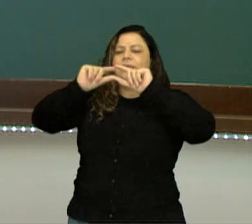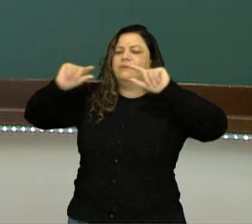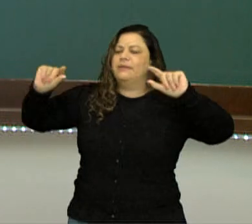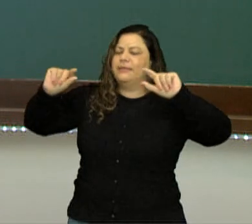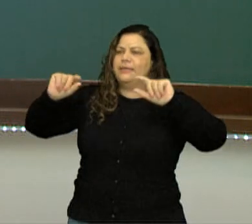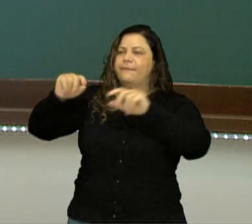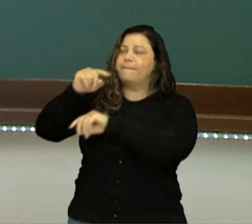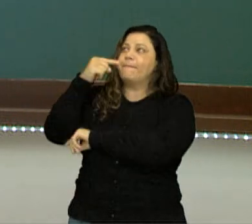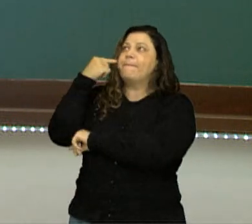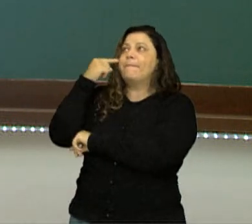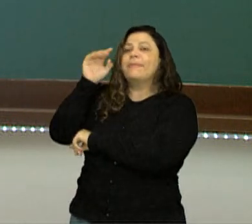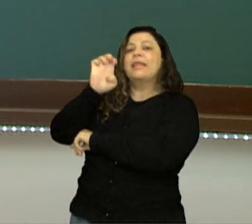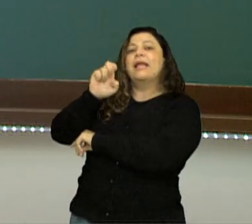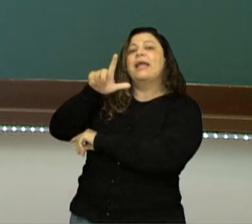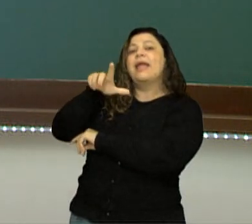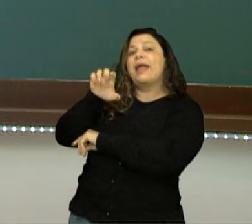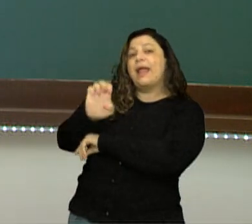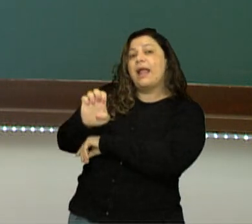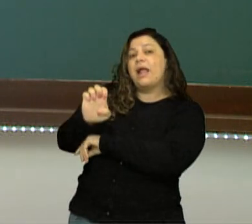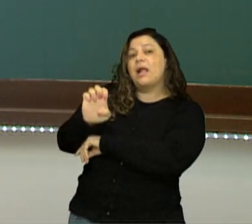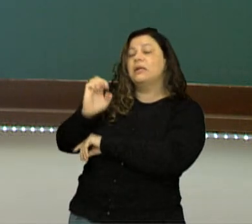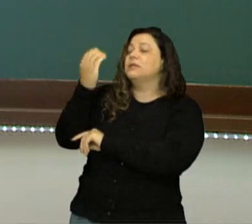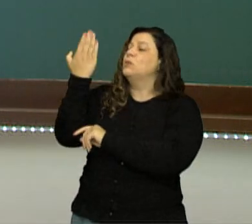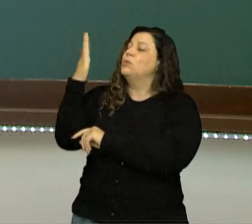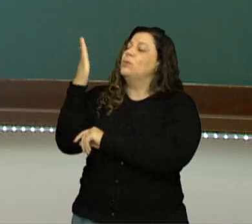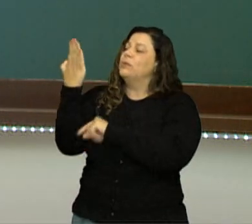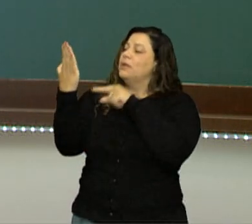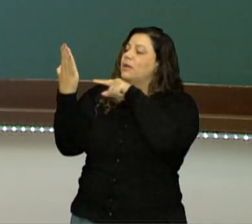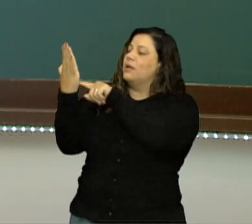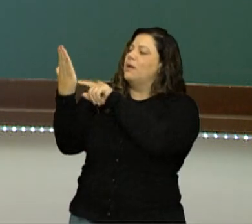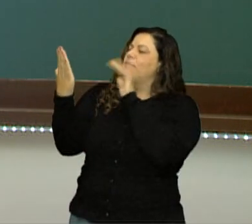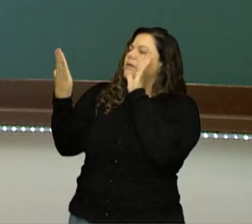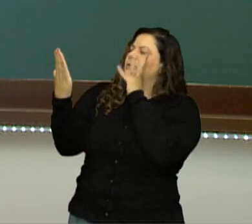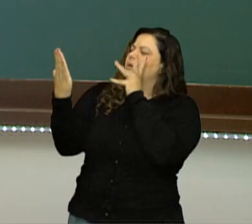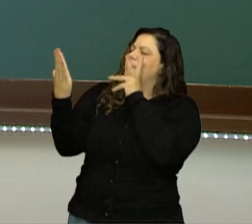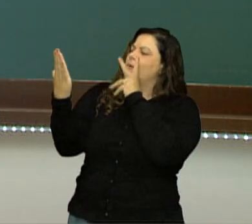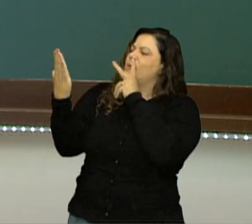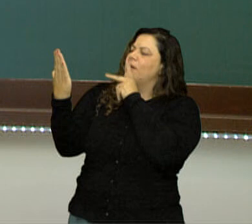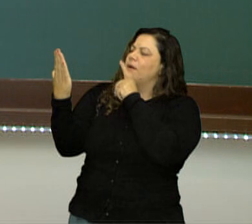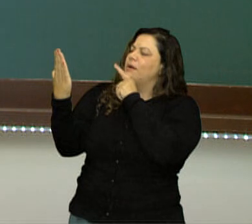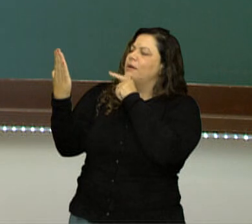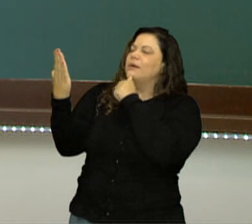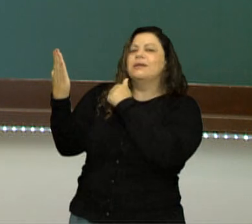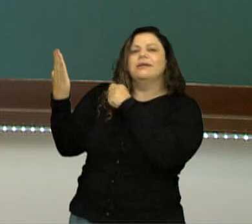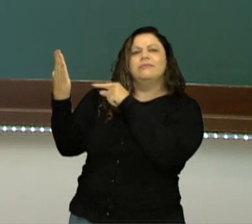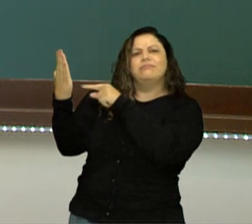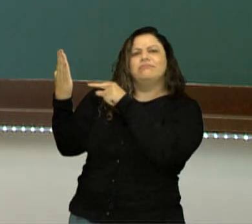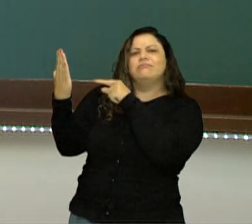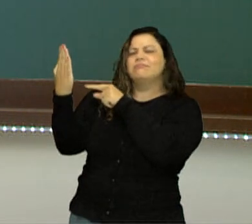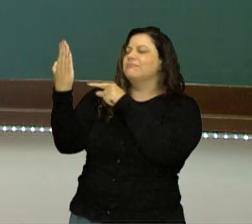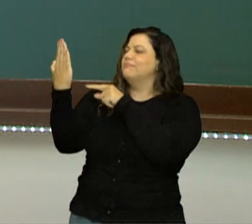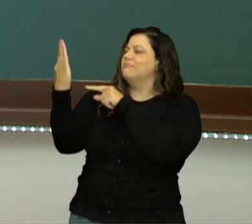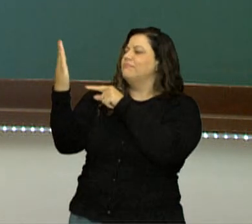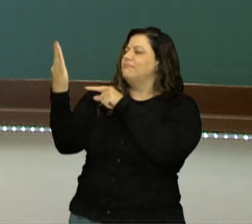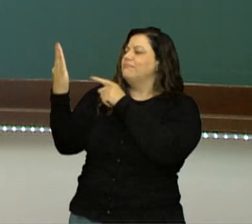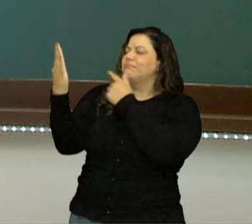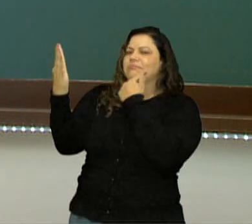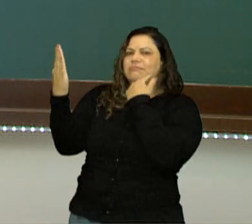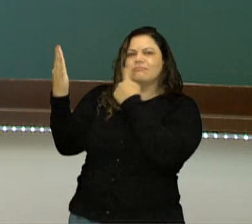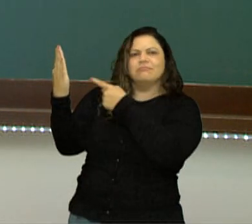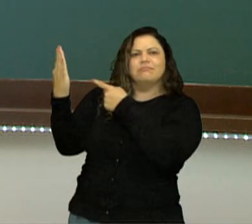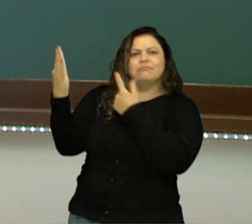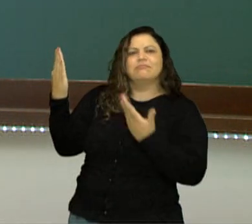Ele olhava-se no espelho demoradamente, não é? Olha, ele olhava-se no espelho